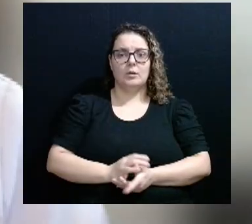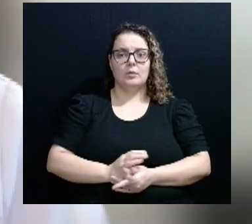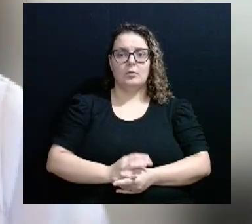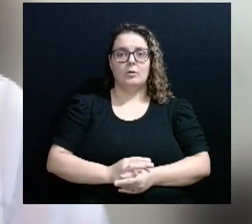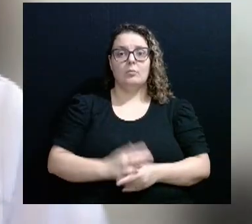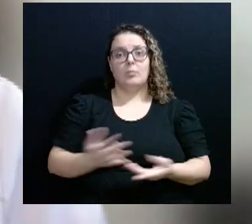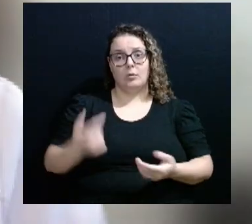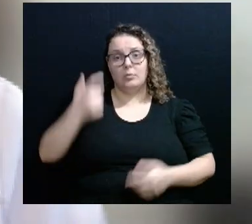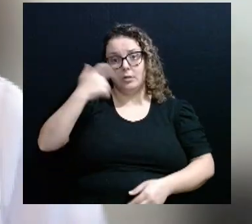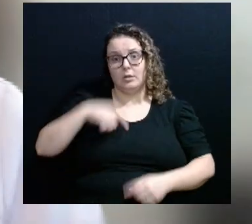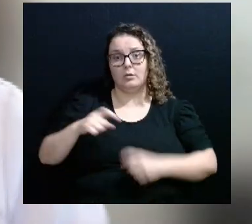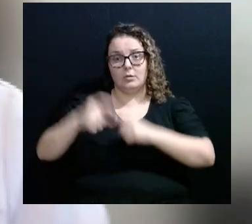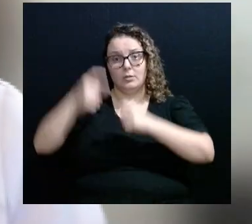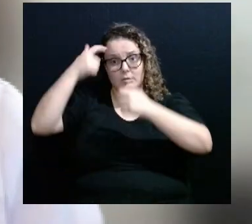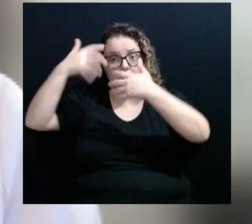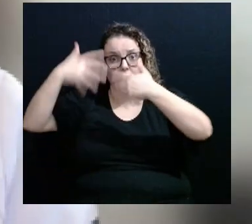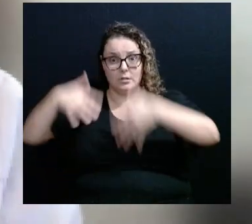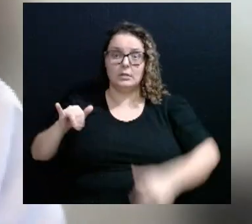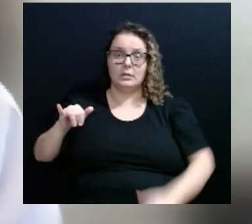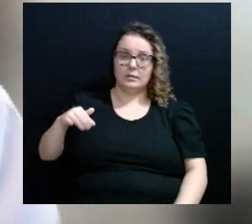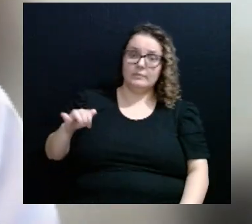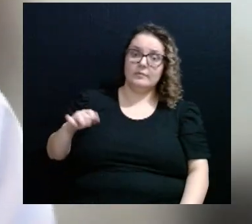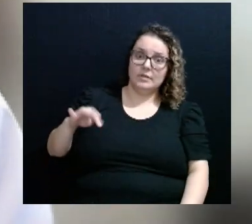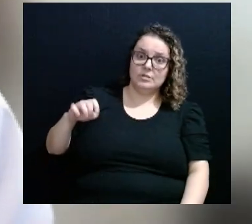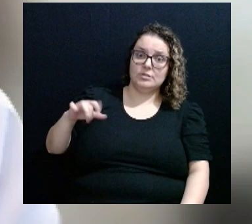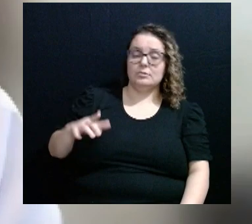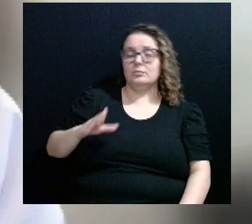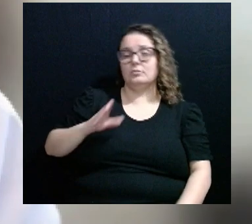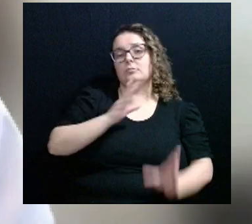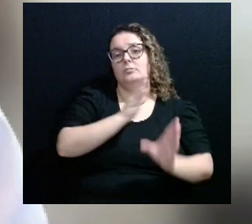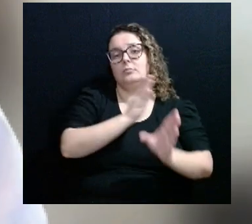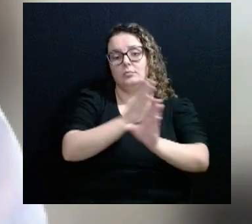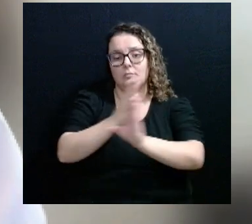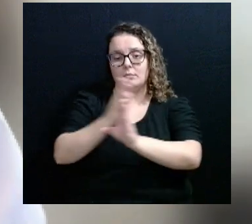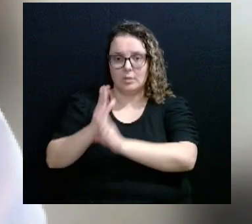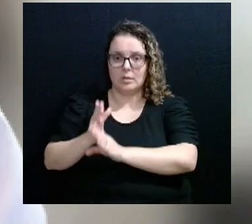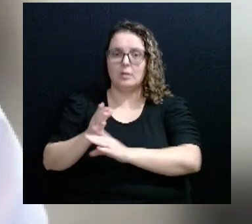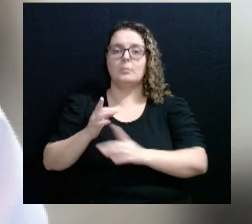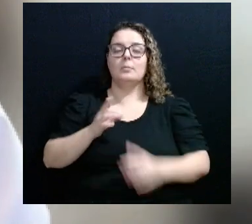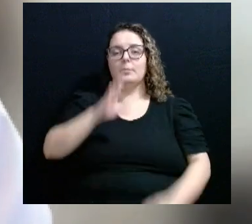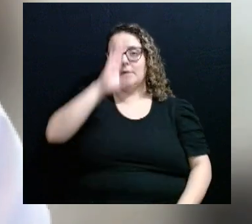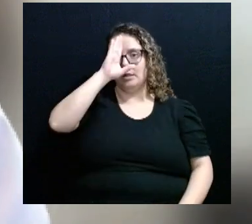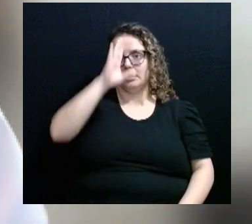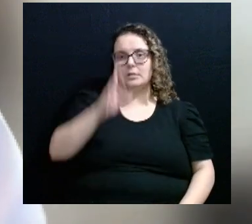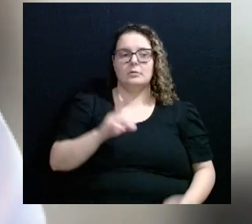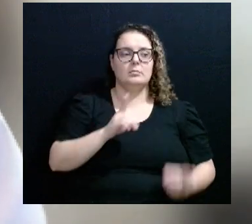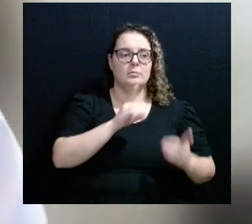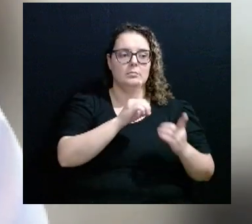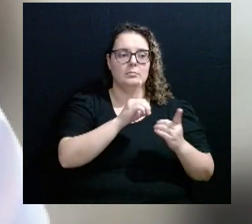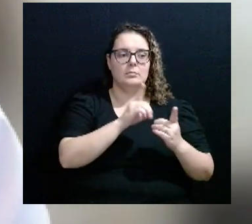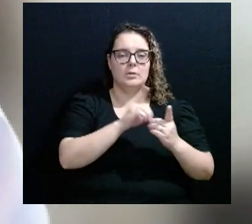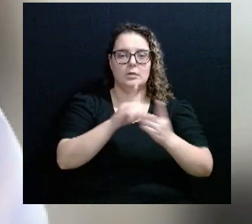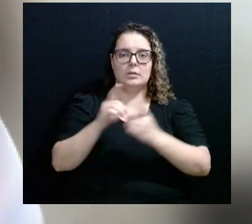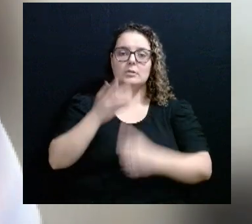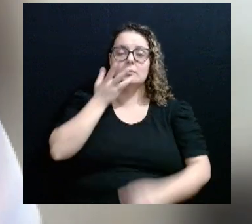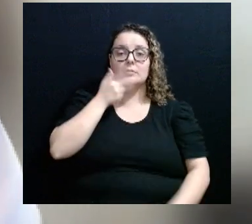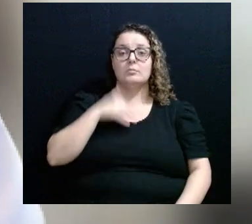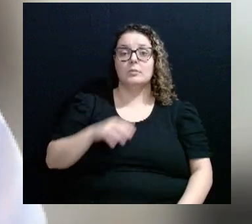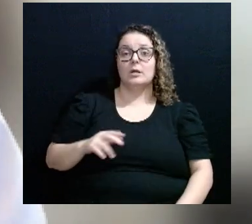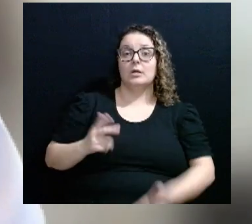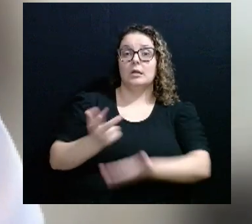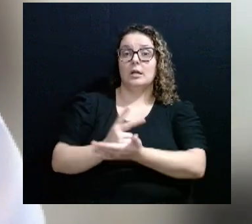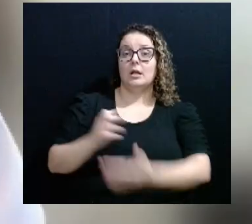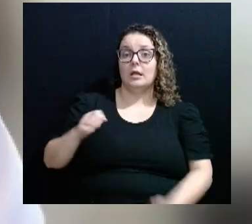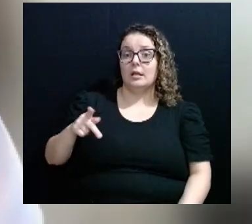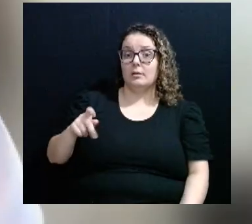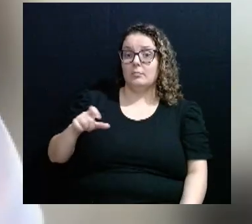Bom, eu sou neurologista infantil, então eu atendo principalmente crianças, tá? Mas as